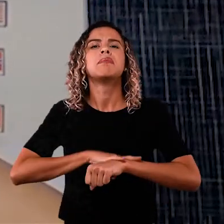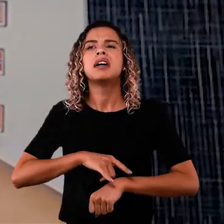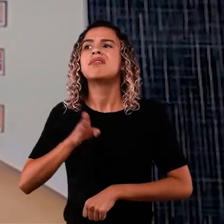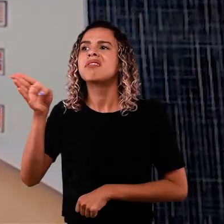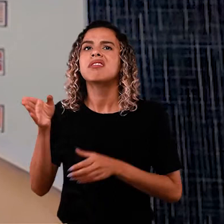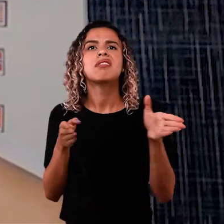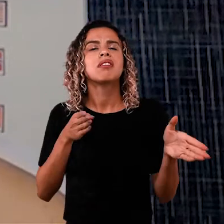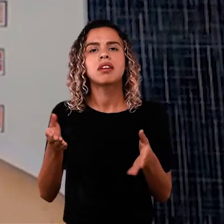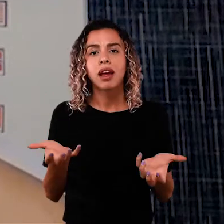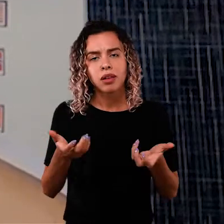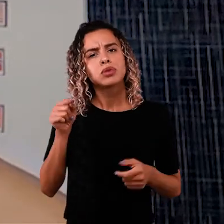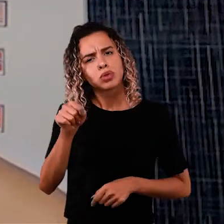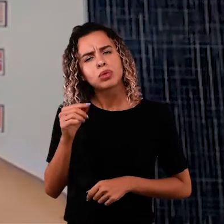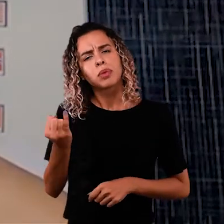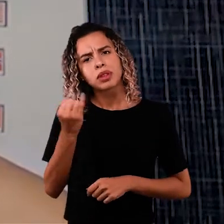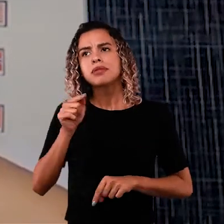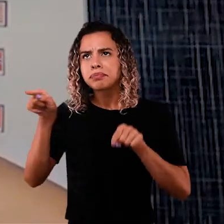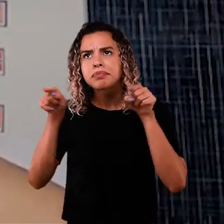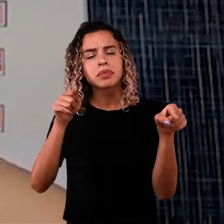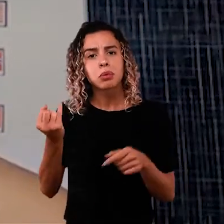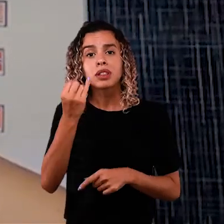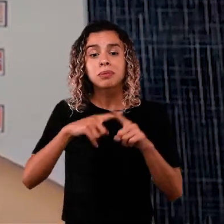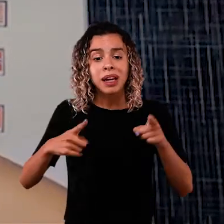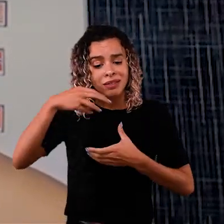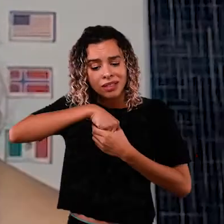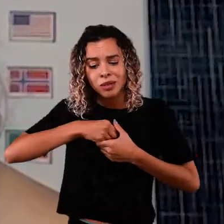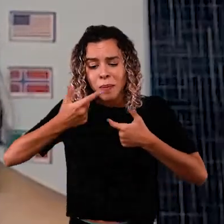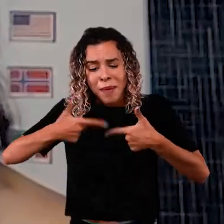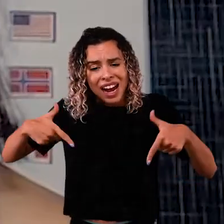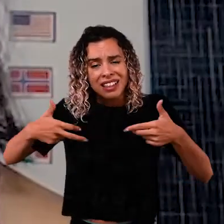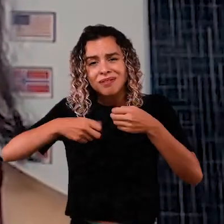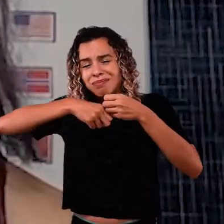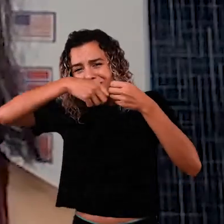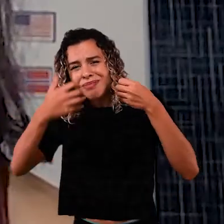ir ao banheiro. Isso é muito importante, é claro, mas as pessoas esquecem que o ser